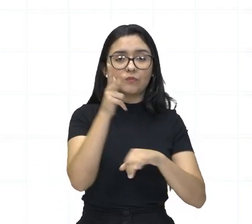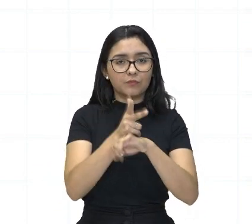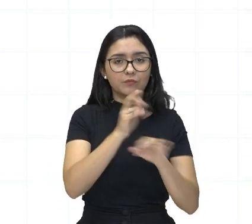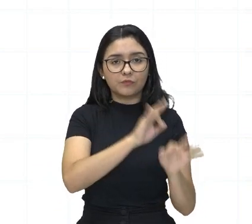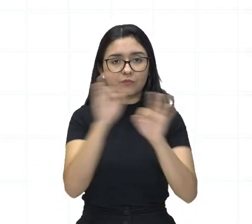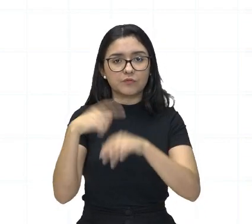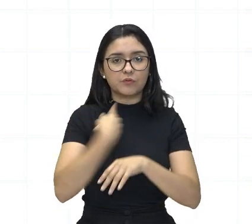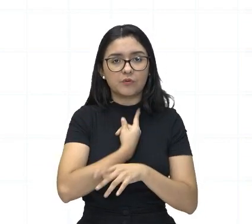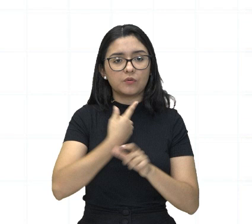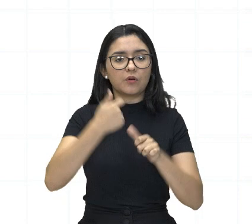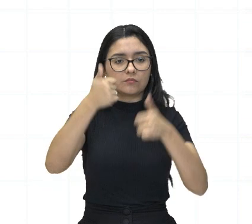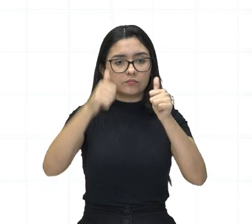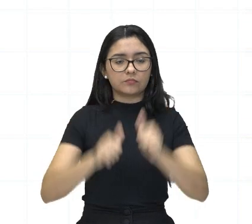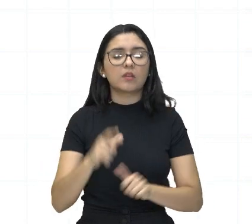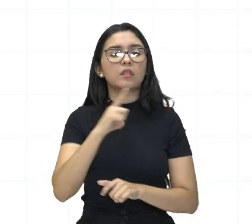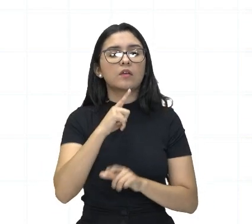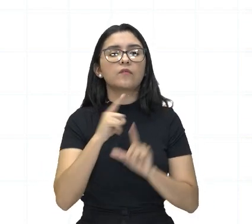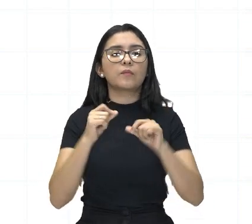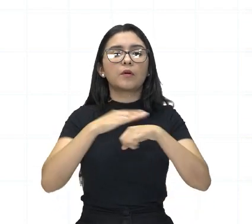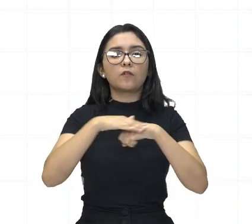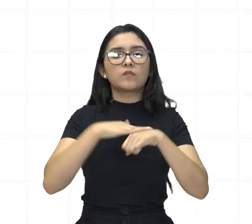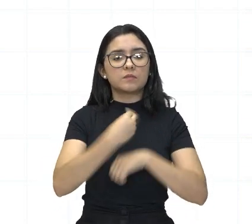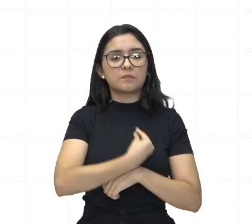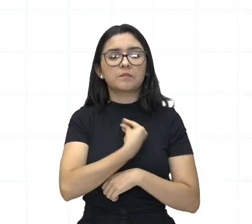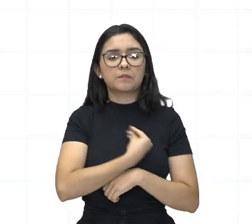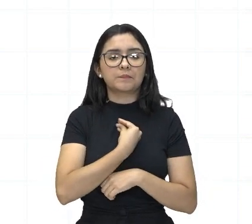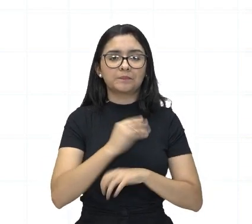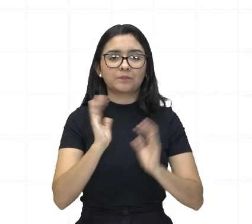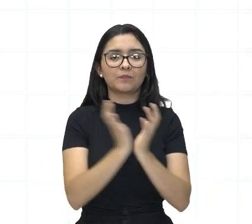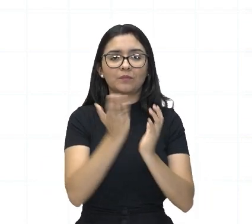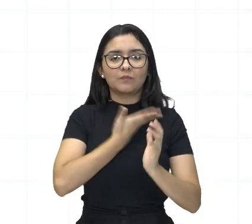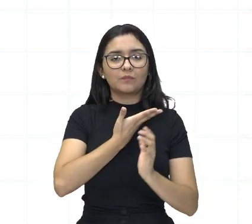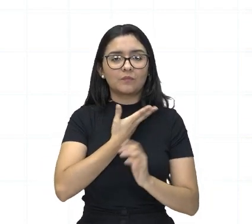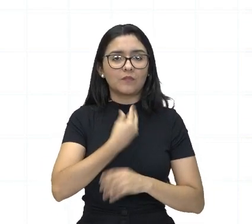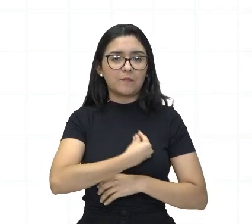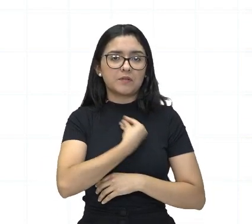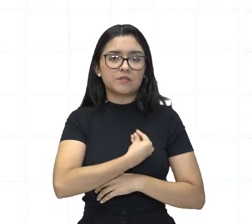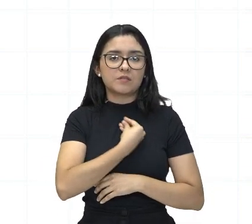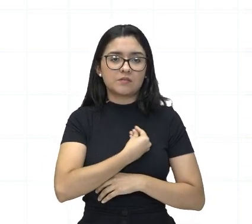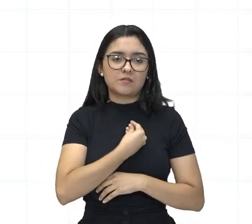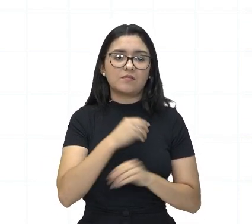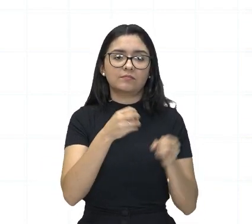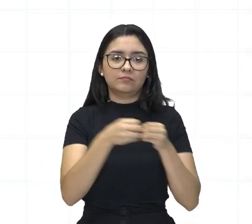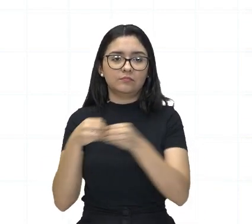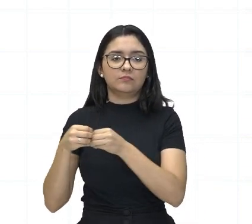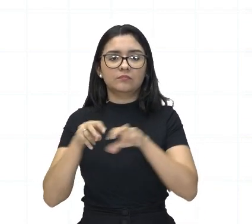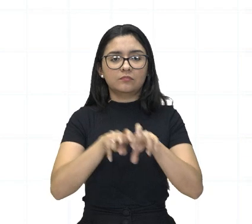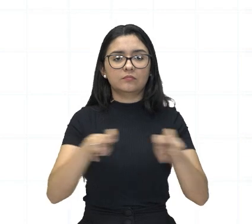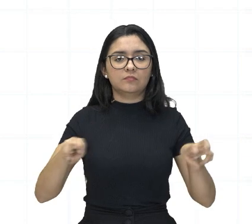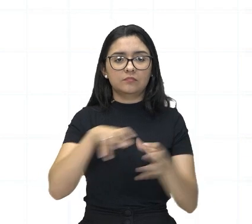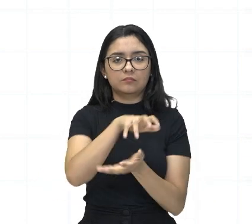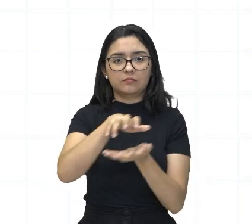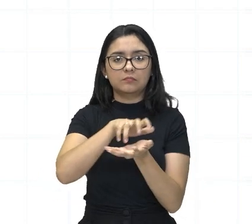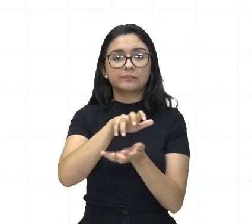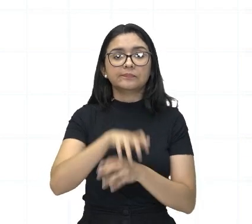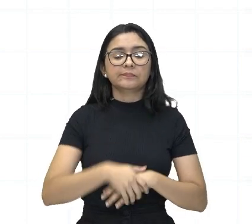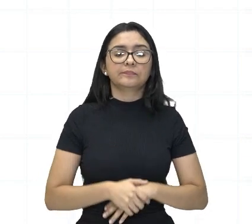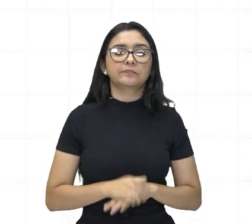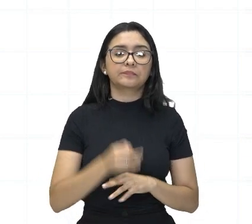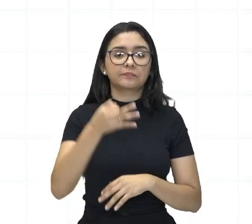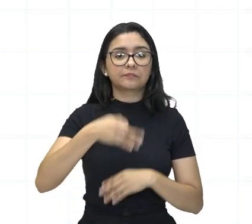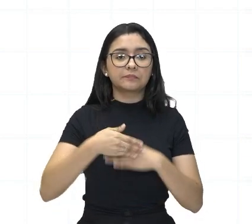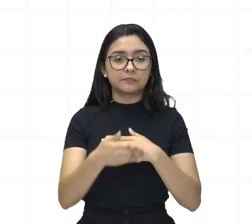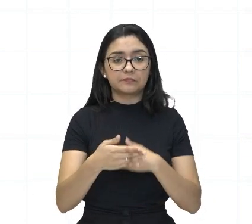uma conversa presencial porque todos os personagens estavam presentes ali fisicamente, um perto do outro, no banco de uma praça,